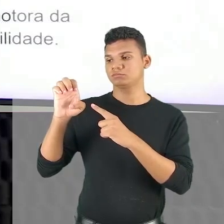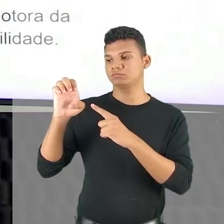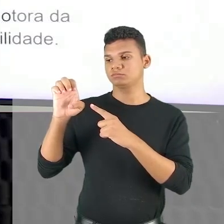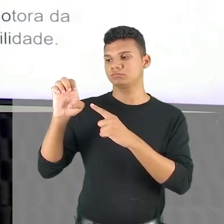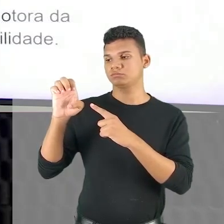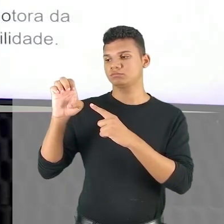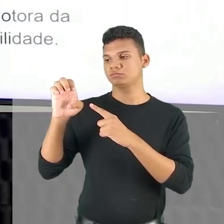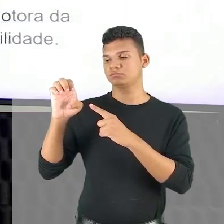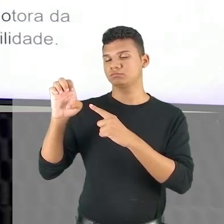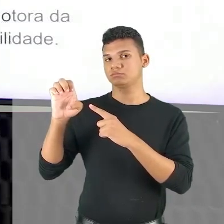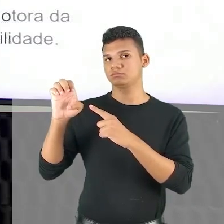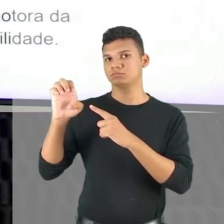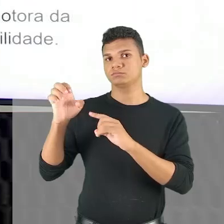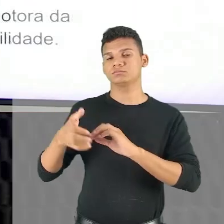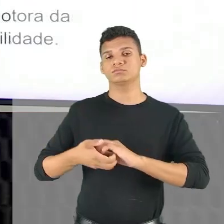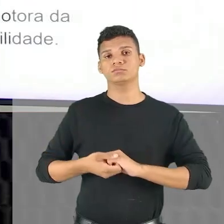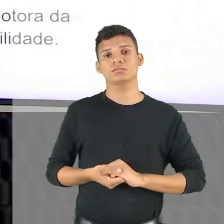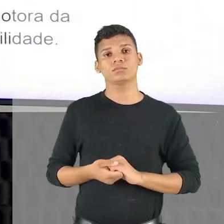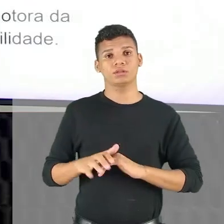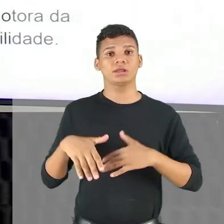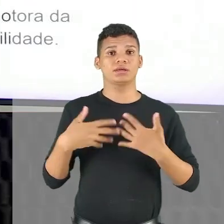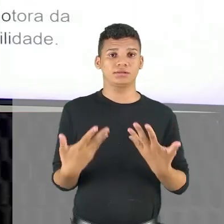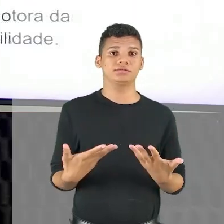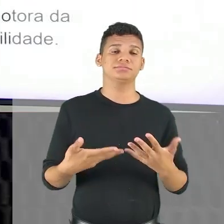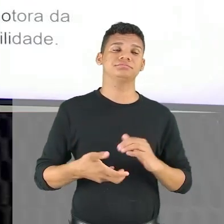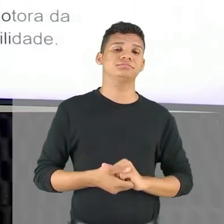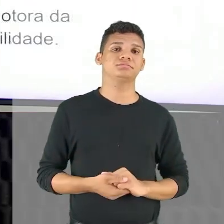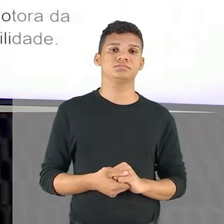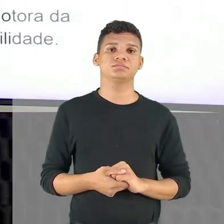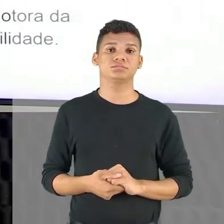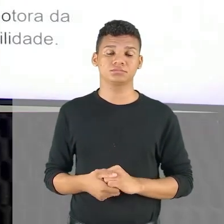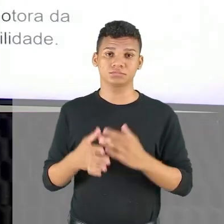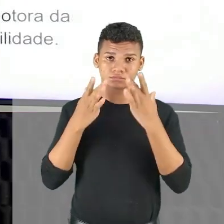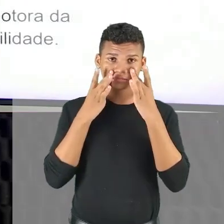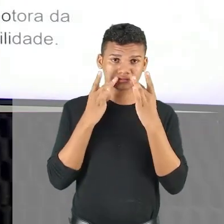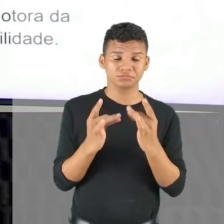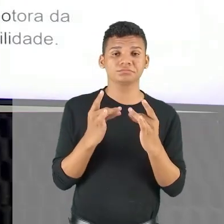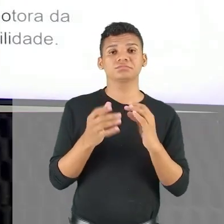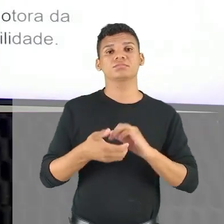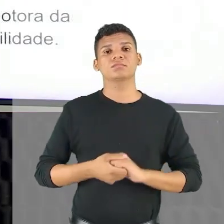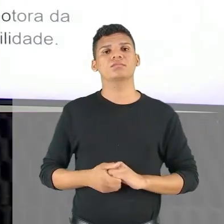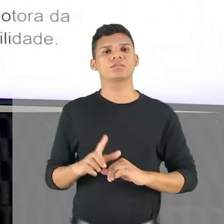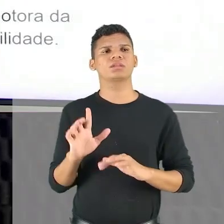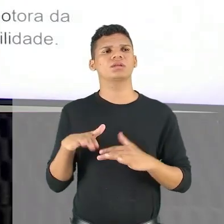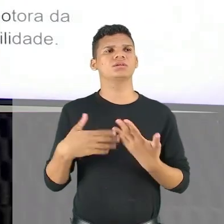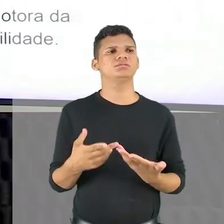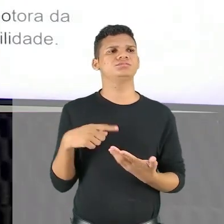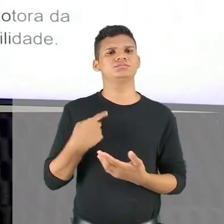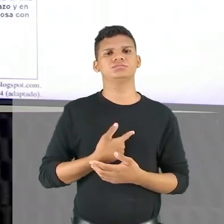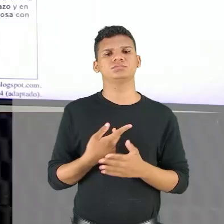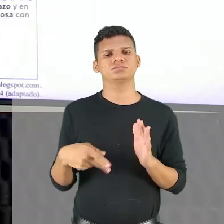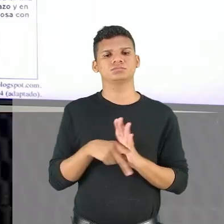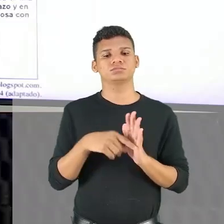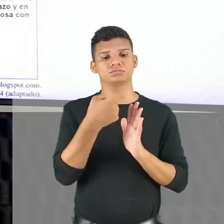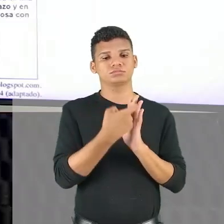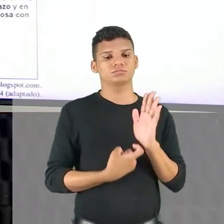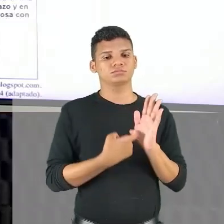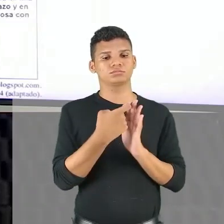conferir-lhe credibilidade. Galera, aqui, olha só, o nós dentro desse texto. Bora